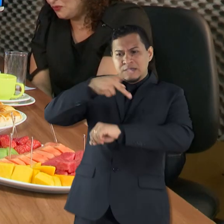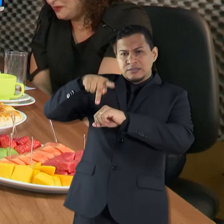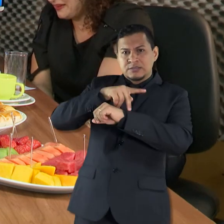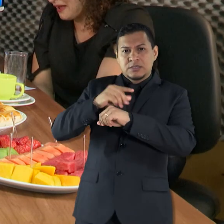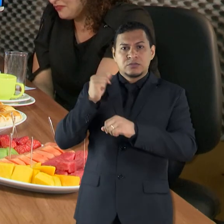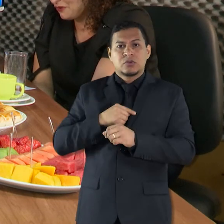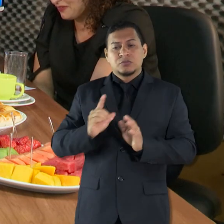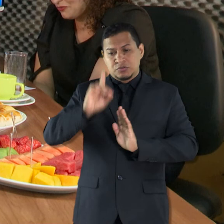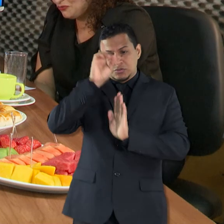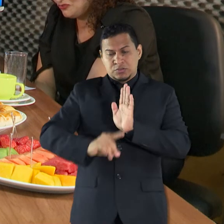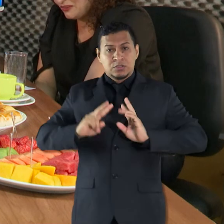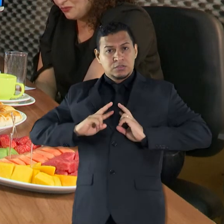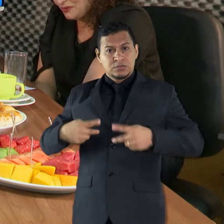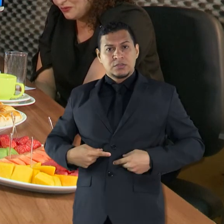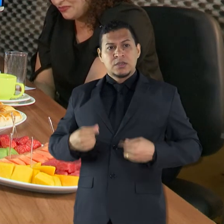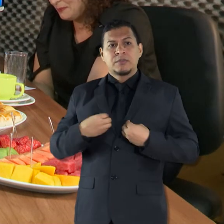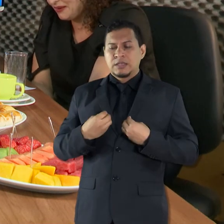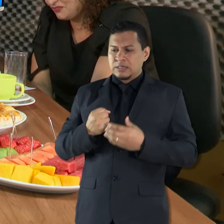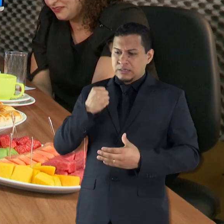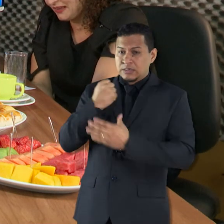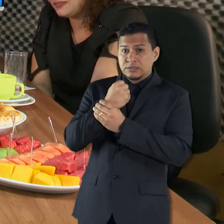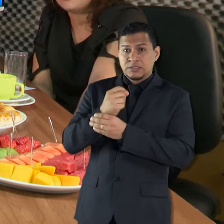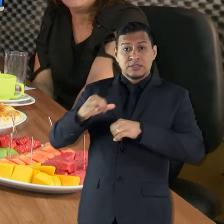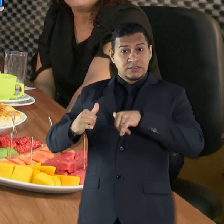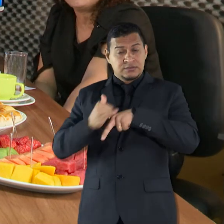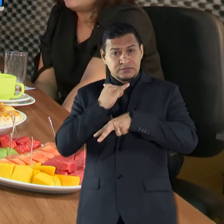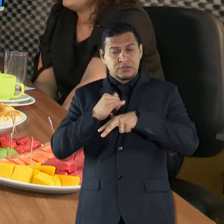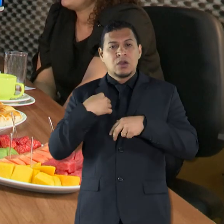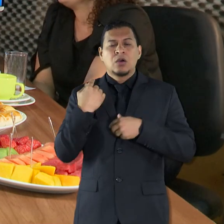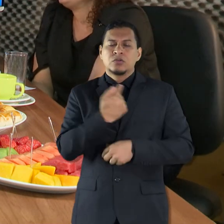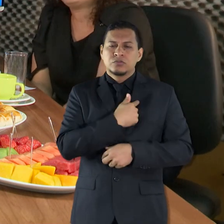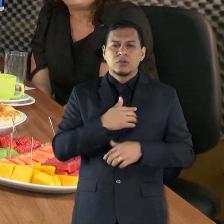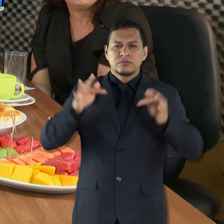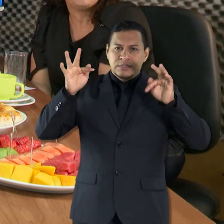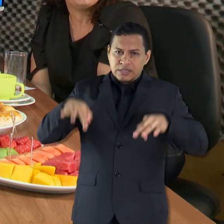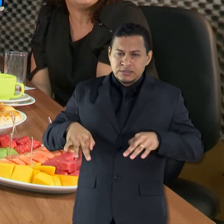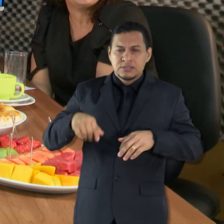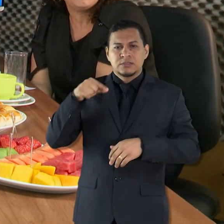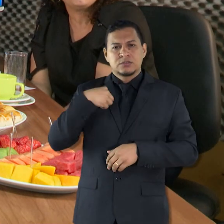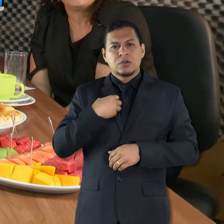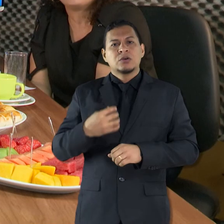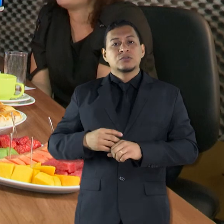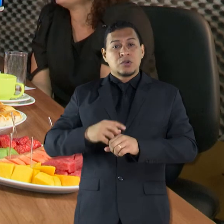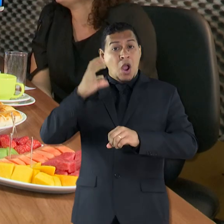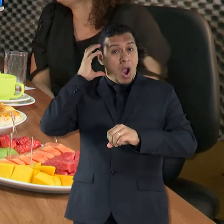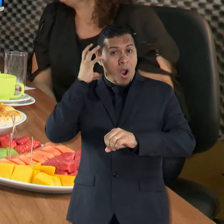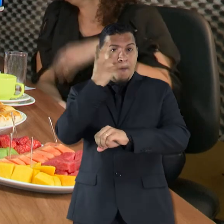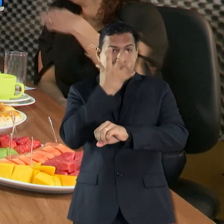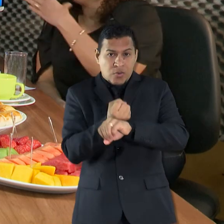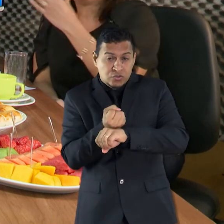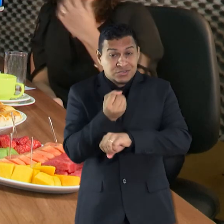Direito sobre Graves Violações dos Direitos Humanos e pela Dignidade das Vítimas, a gente encerra aqui o nosso podcast, né, com essa